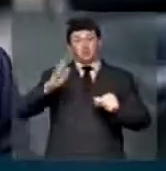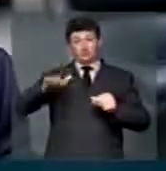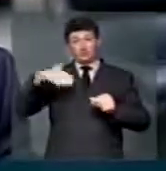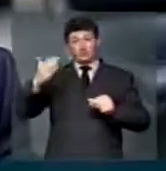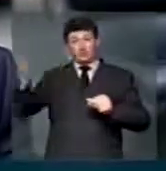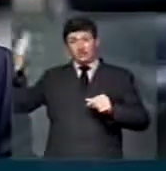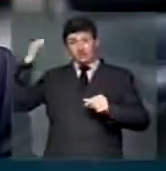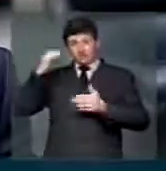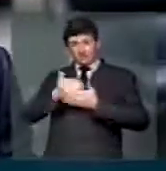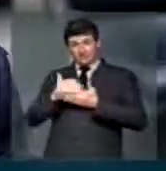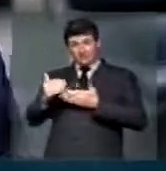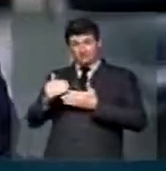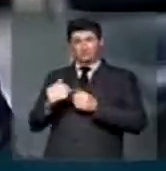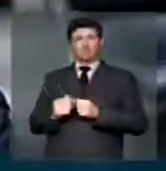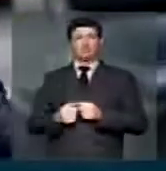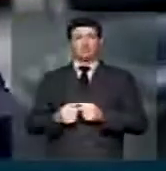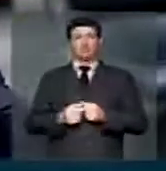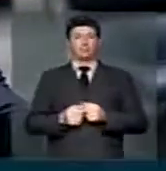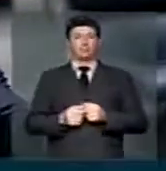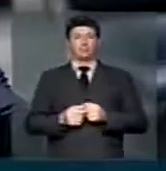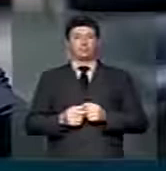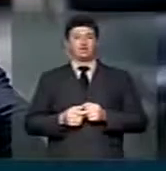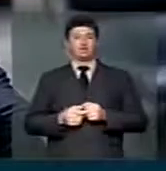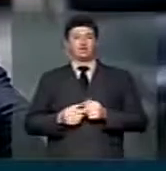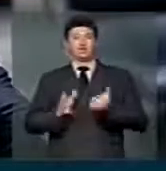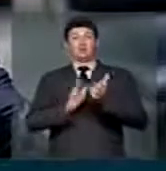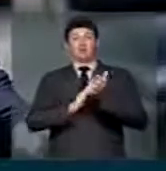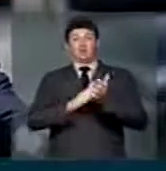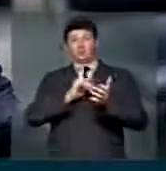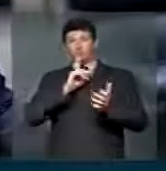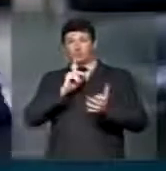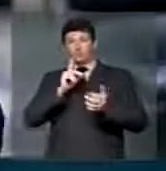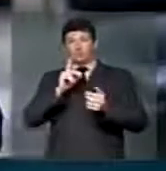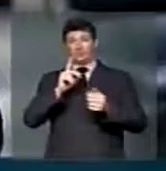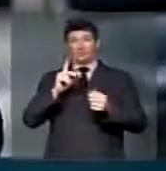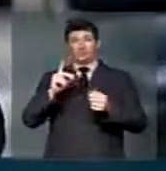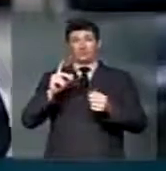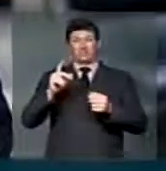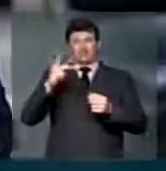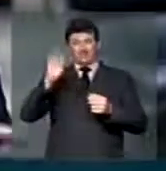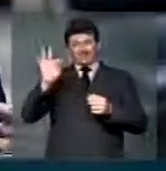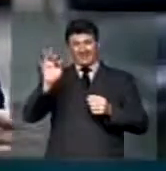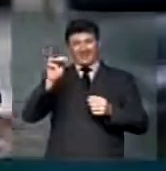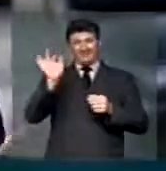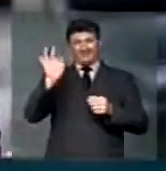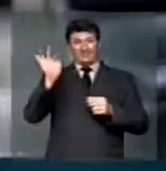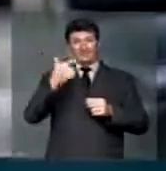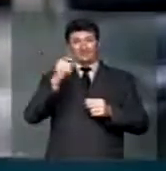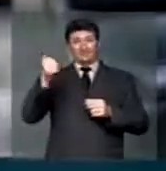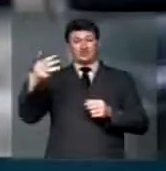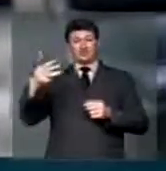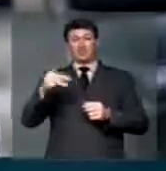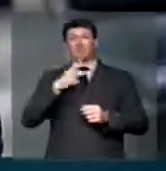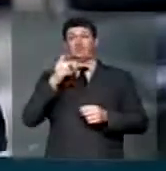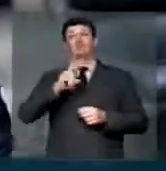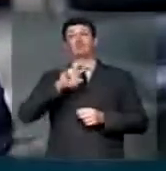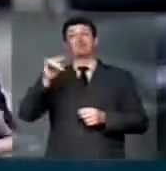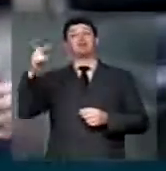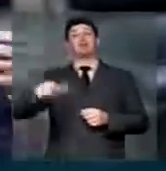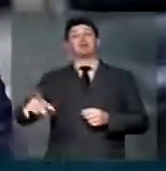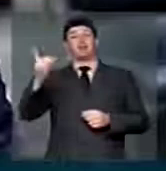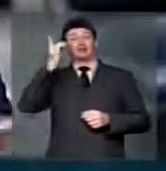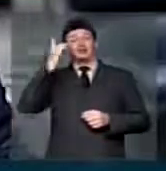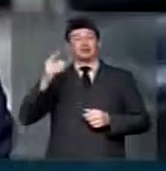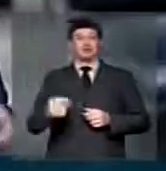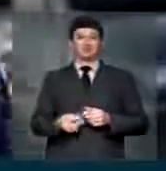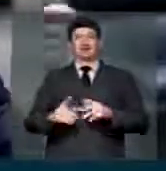atrás, há quase 2 anos, e lá no aniversário do PT, em fevereiro de 2013, lançou a Dilma candidata à reeleição. Ou seja,